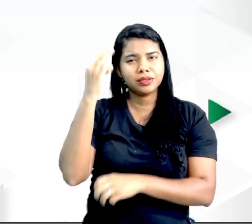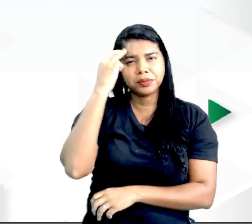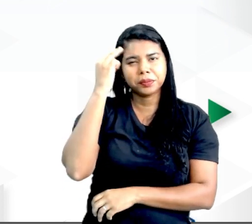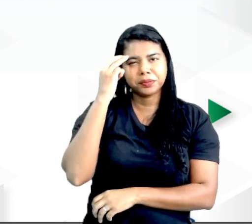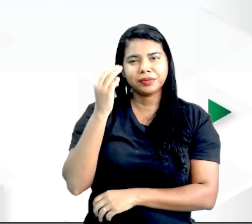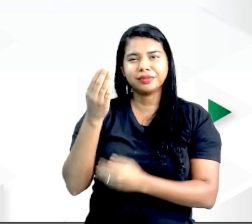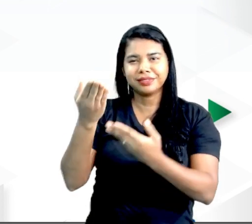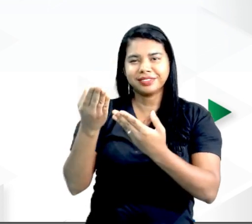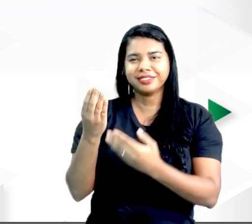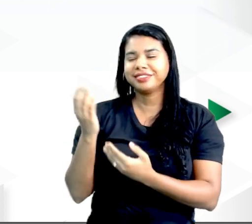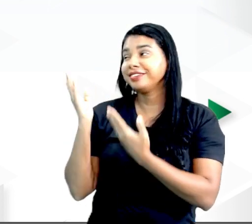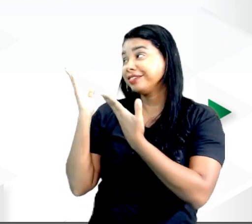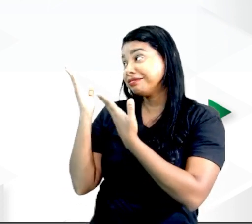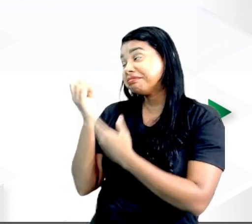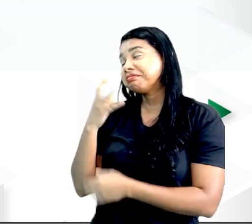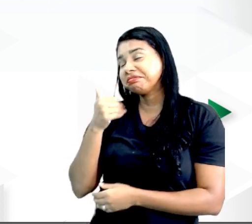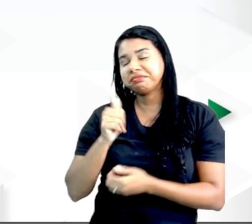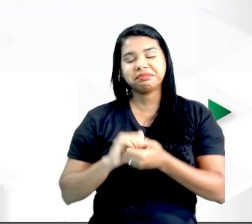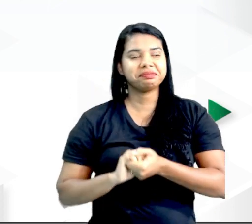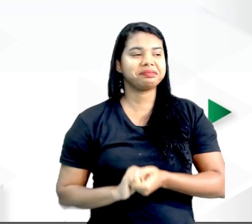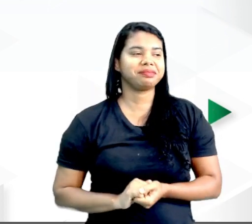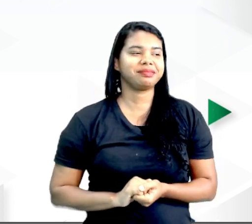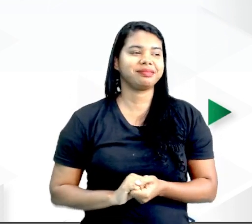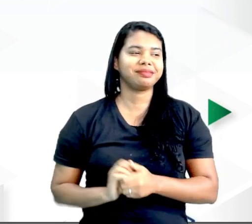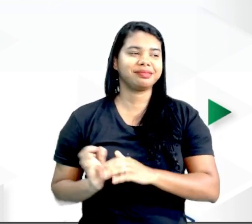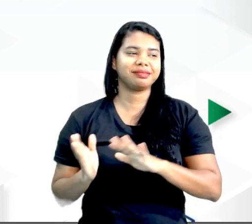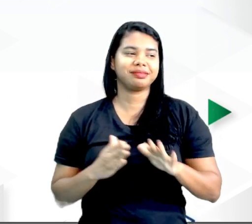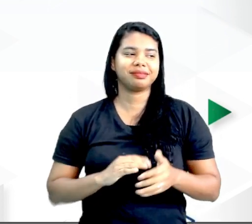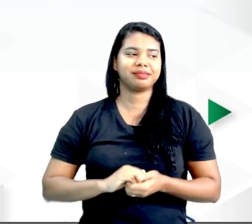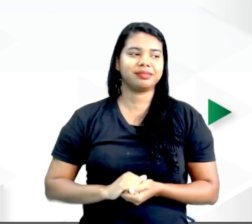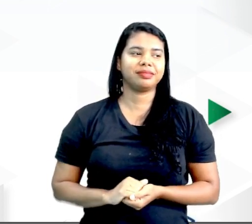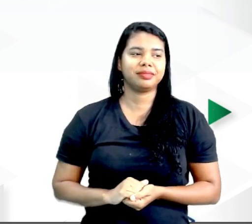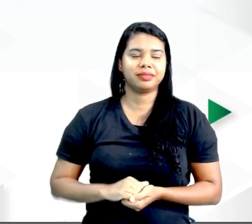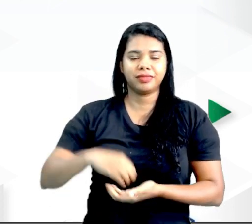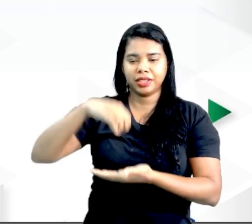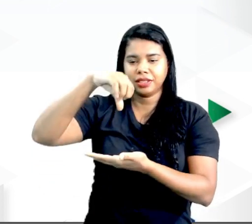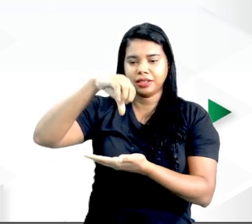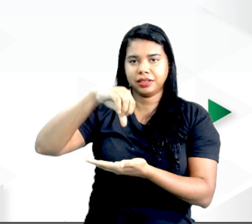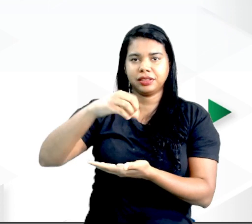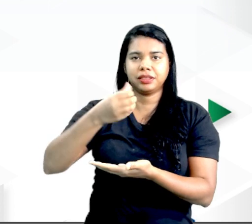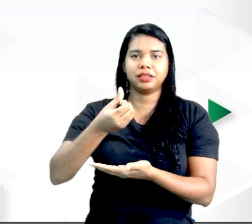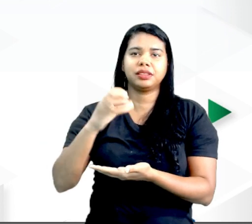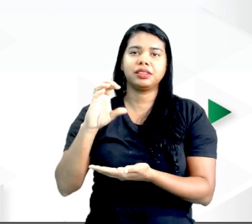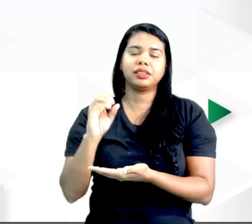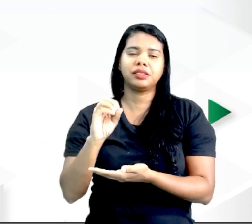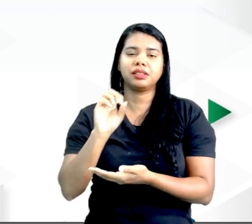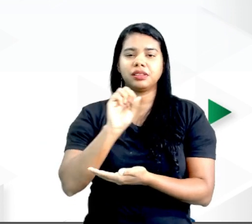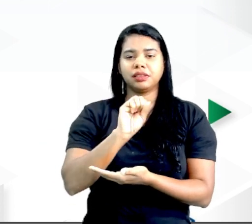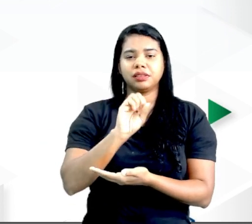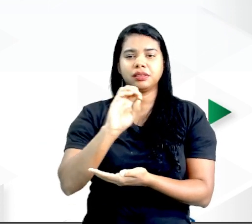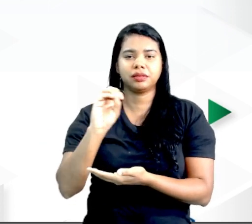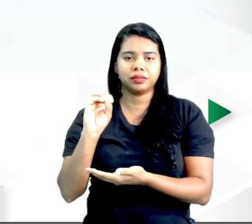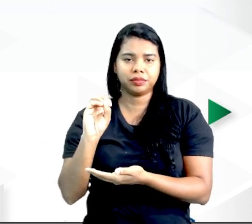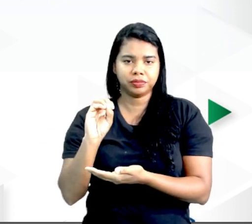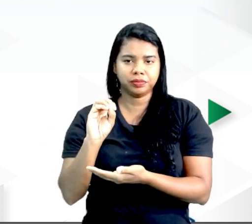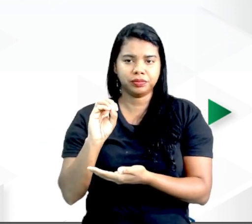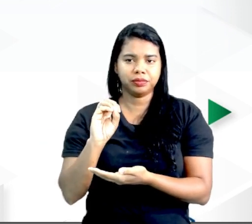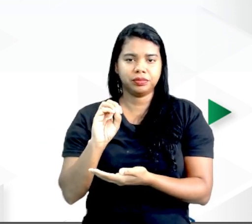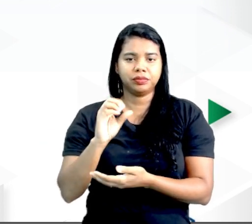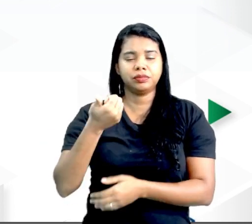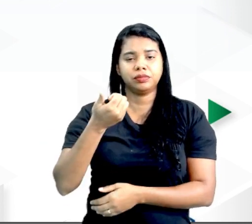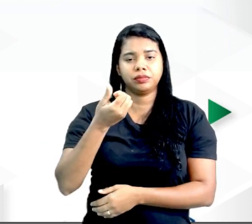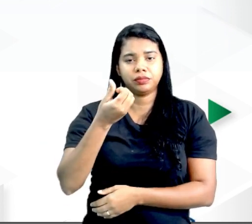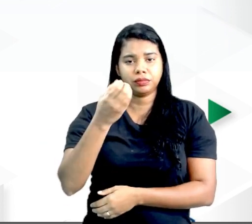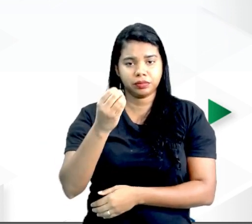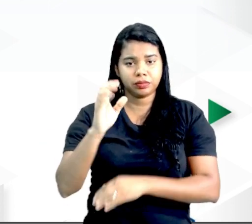bom nisso, beleza? Brincadeira. Ó, 960 para 800, 160 a mais, tá? Então